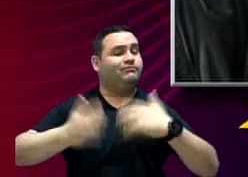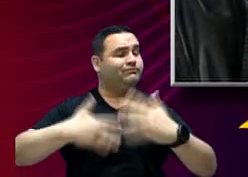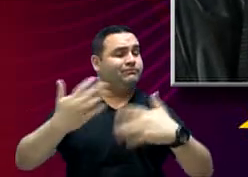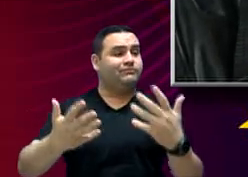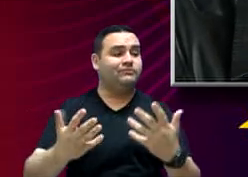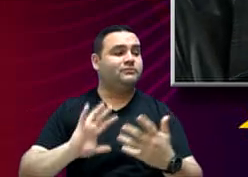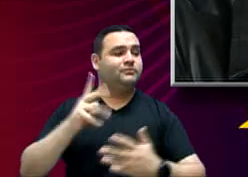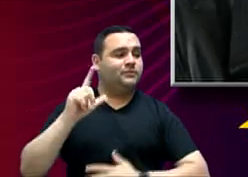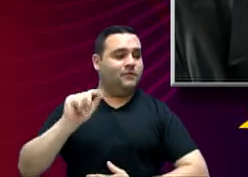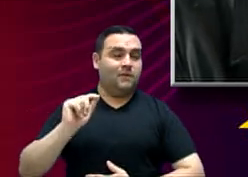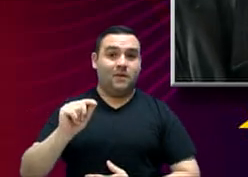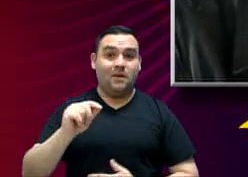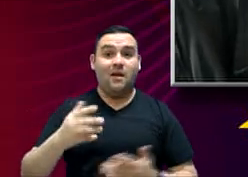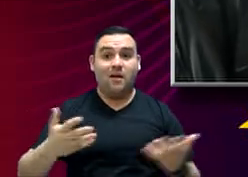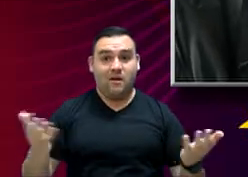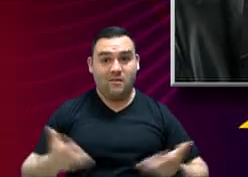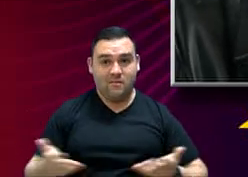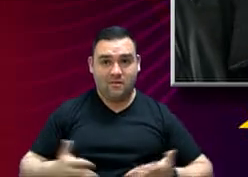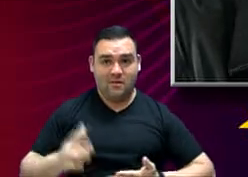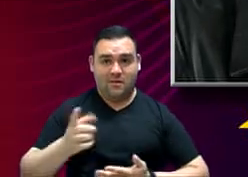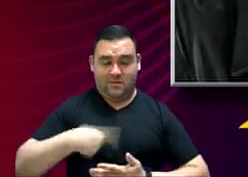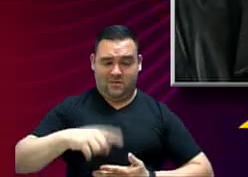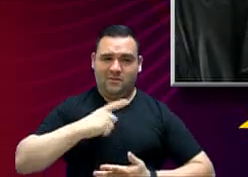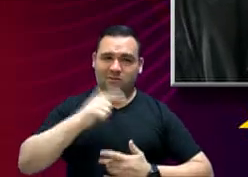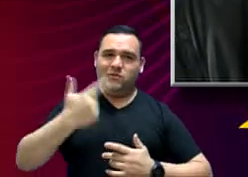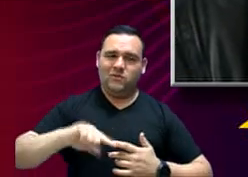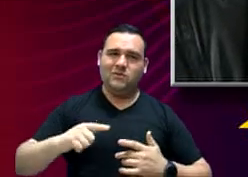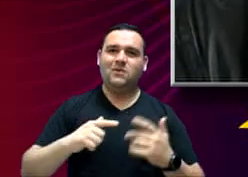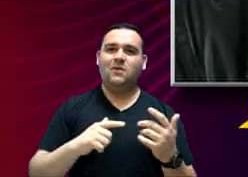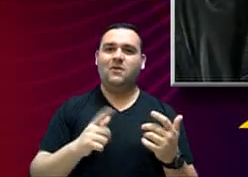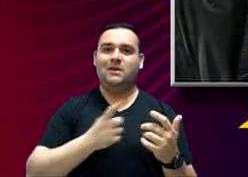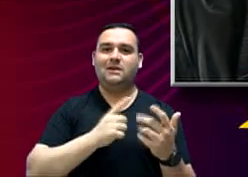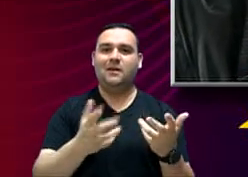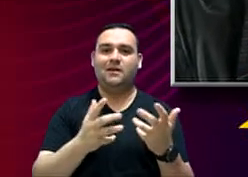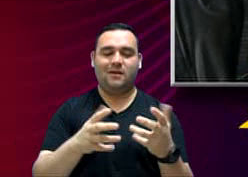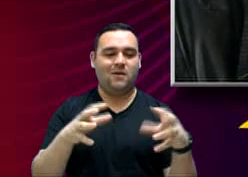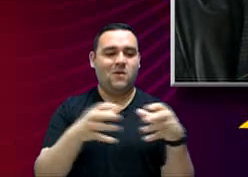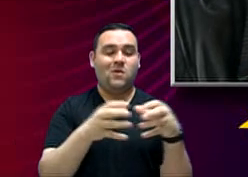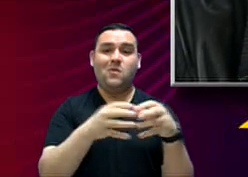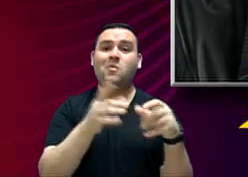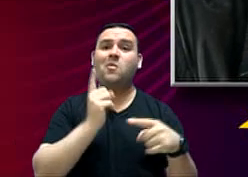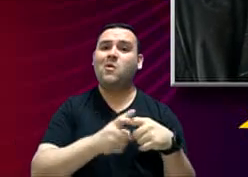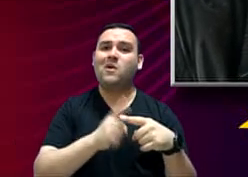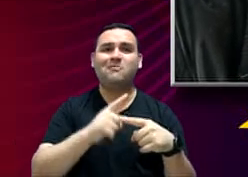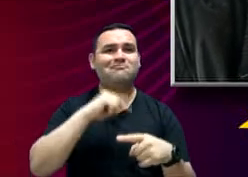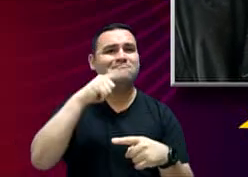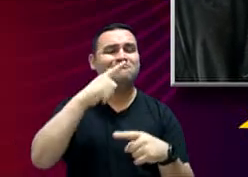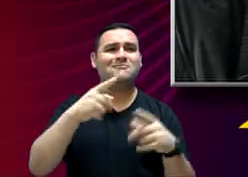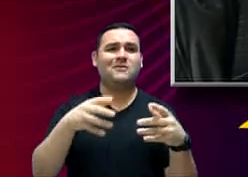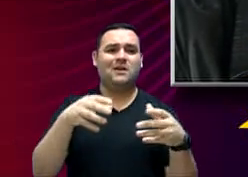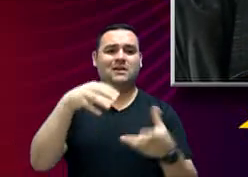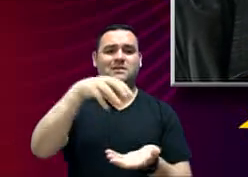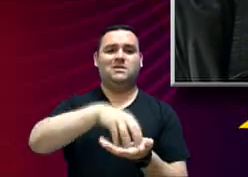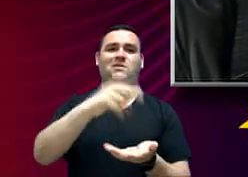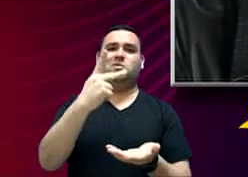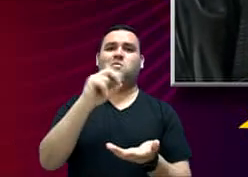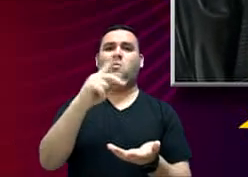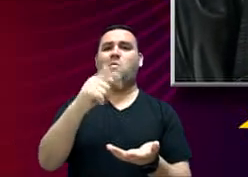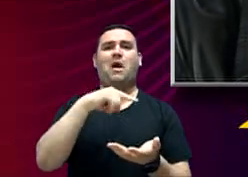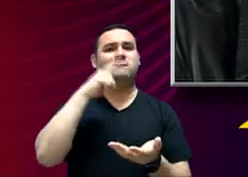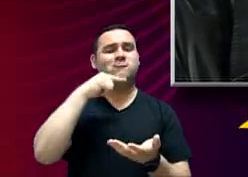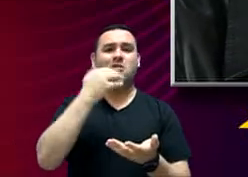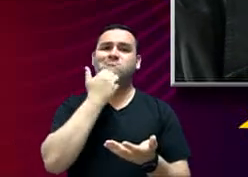tudo isso, agora estávamos voltando para a montagem daquela rede, porque não adianta montar centro pop em lugar